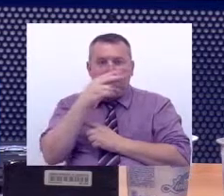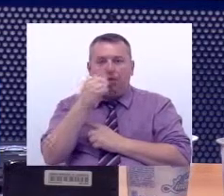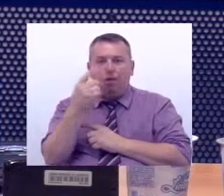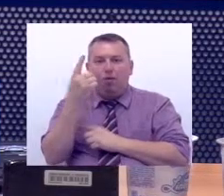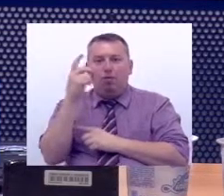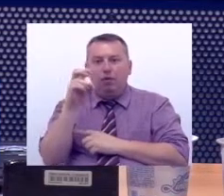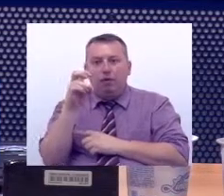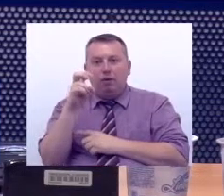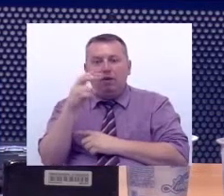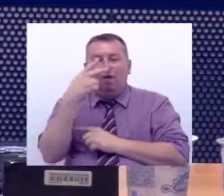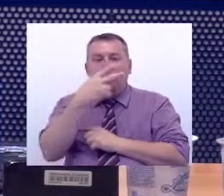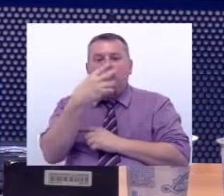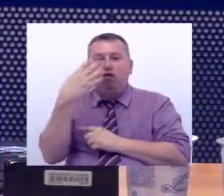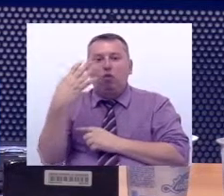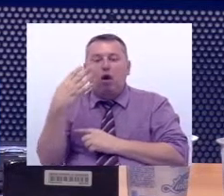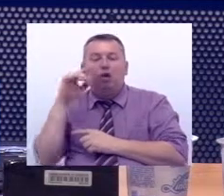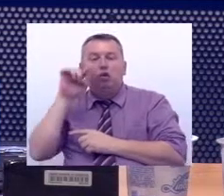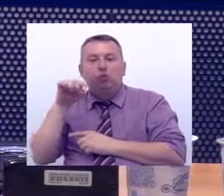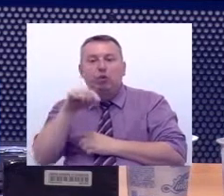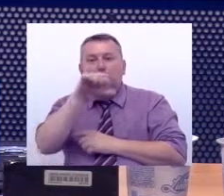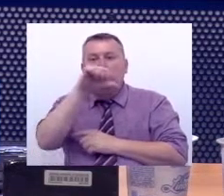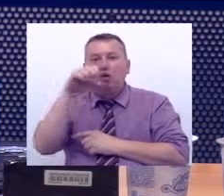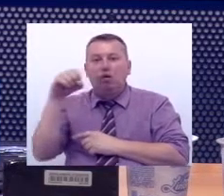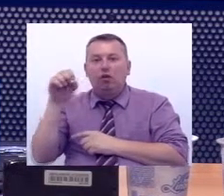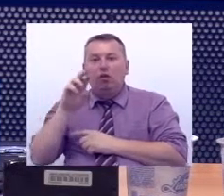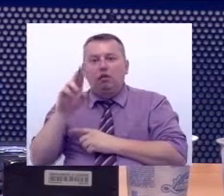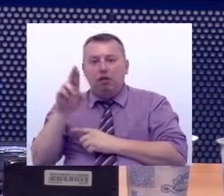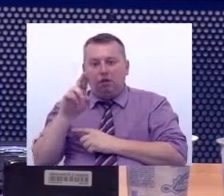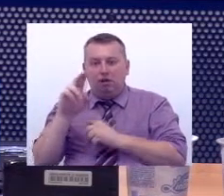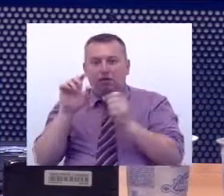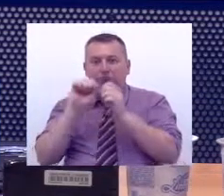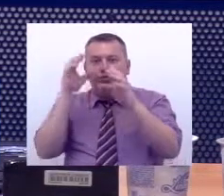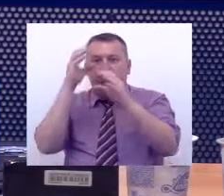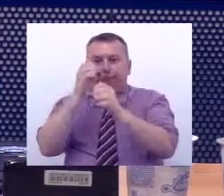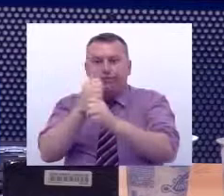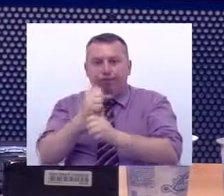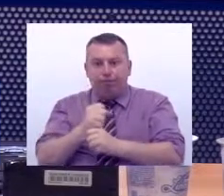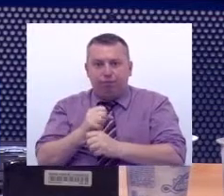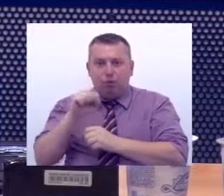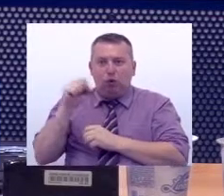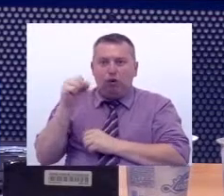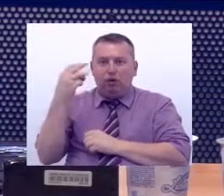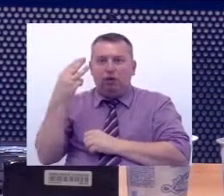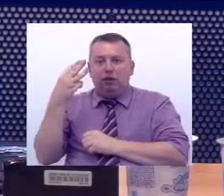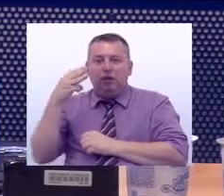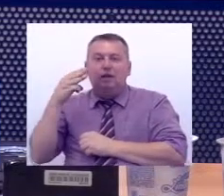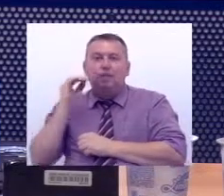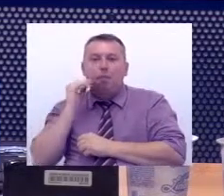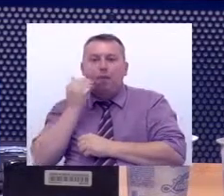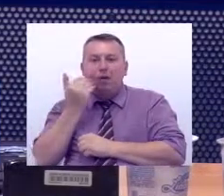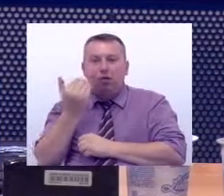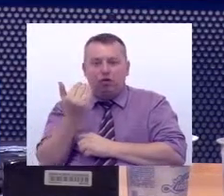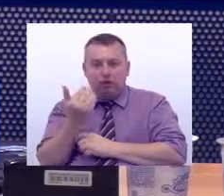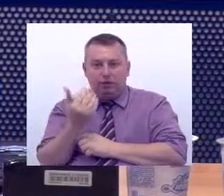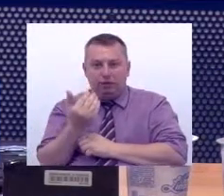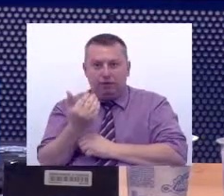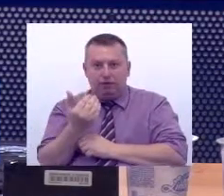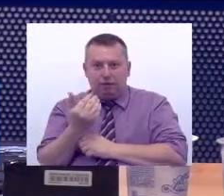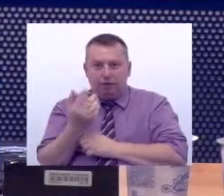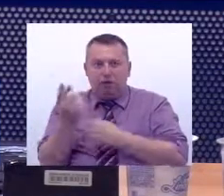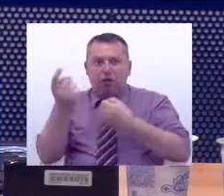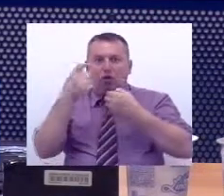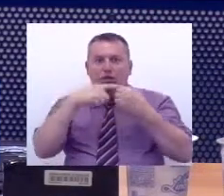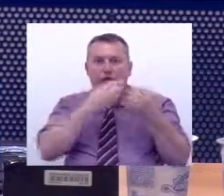2015, R$24.900.000, perfazendo o total de R$83.000.000. Convênio com o governo